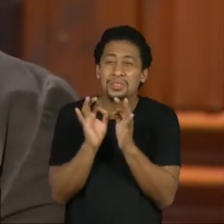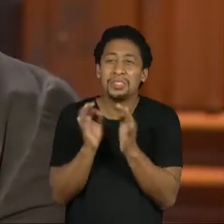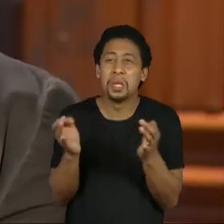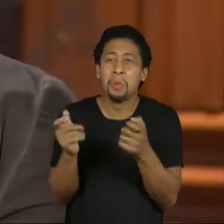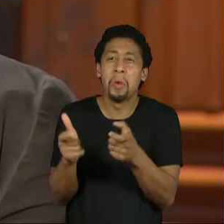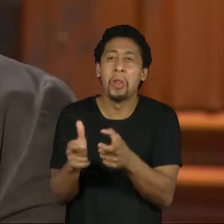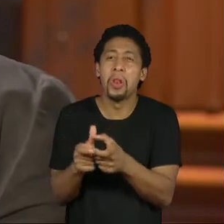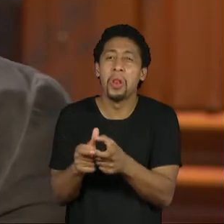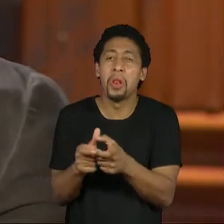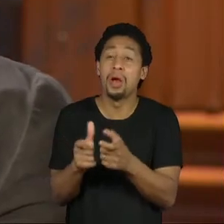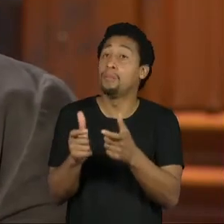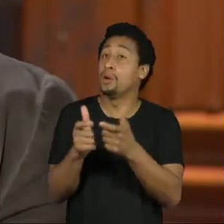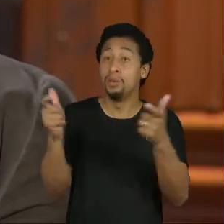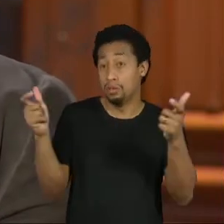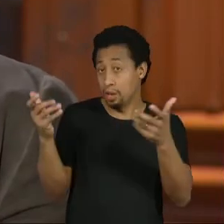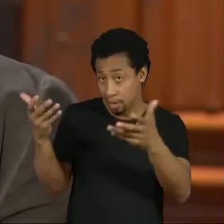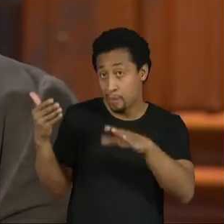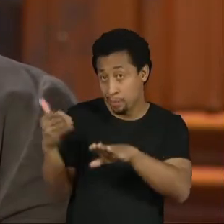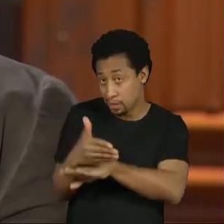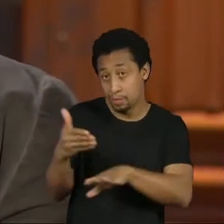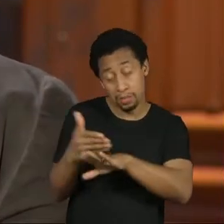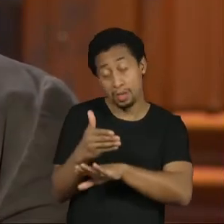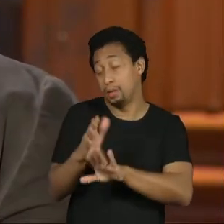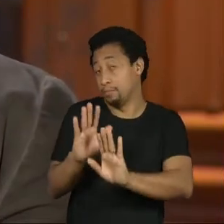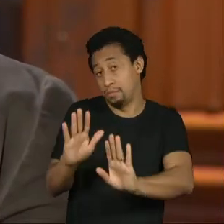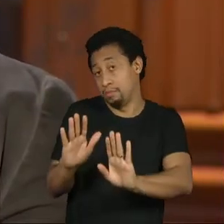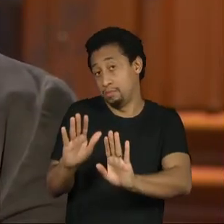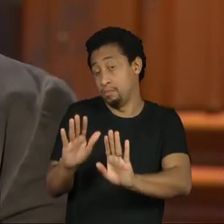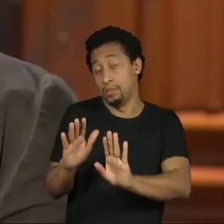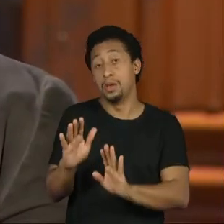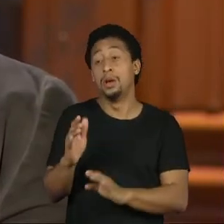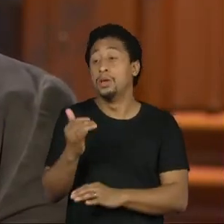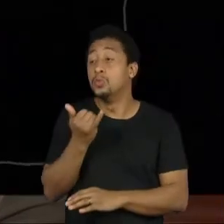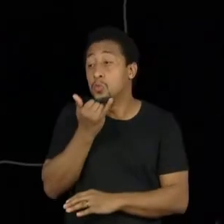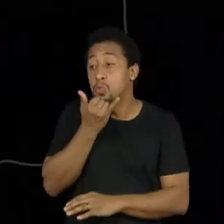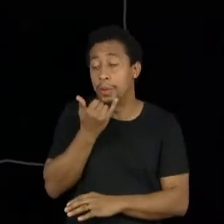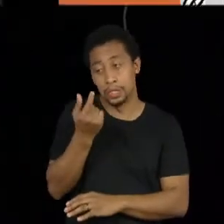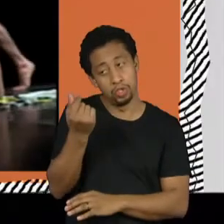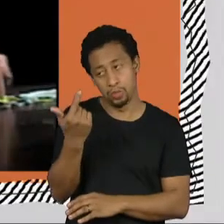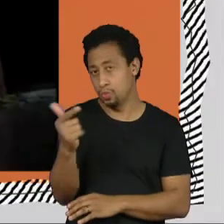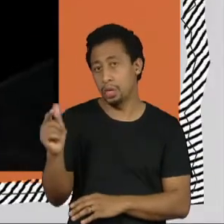o cara de boa mano não vou dar a grana né boba de vestir